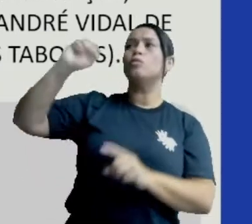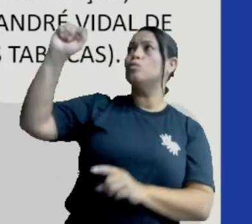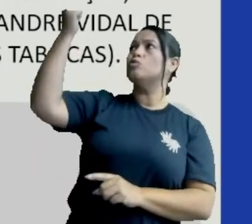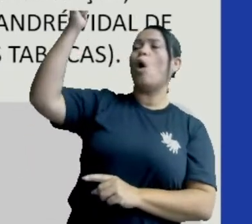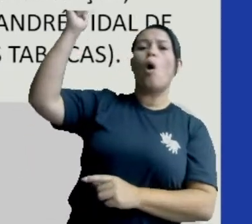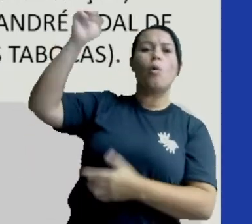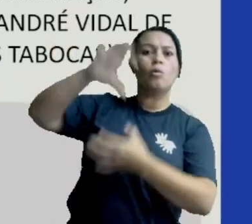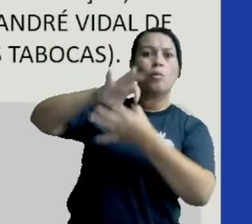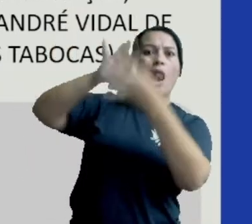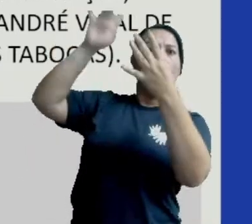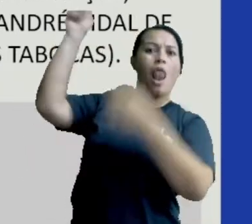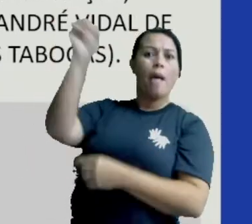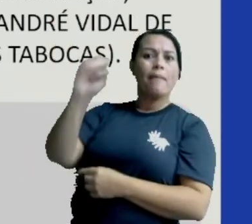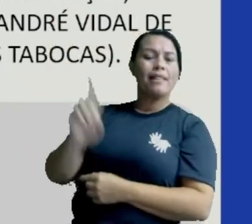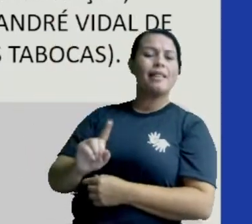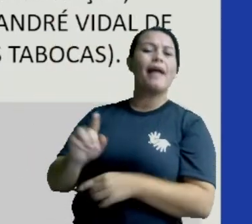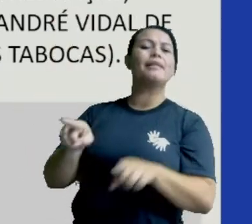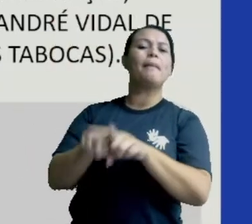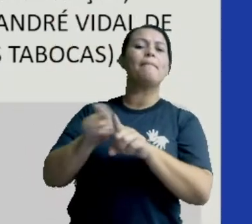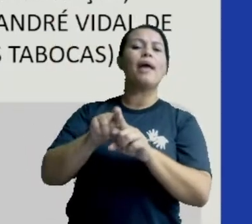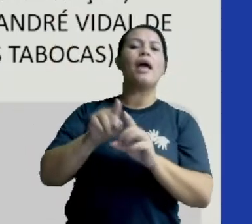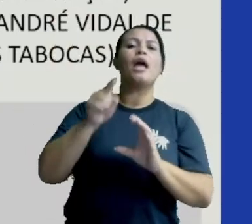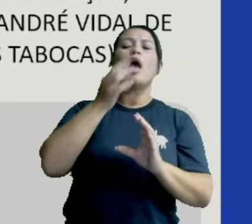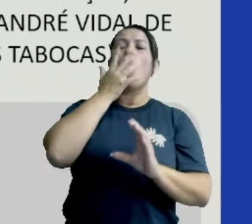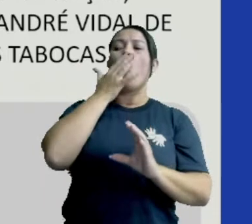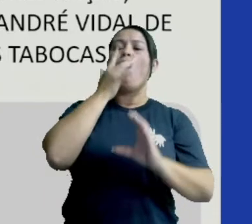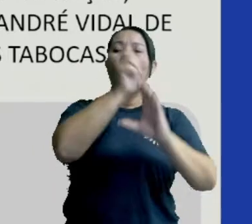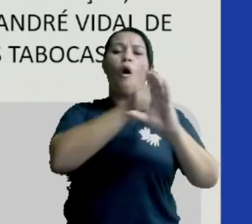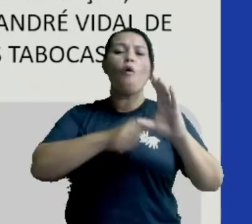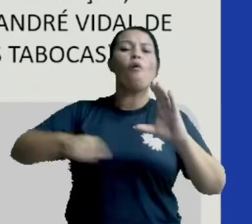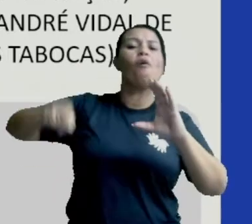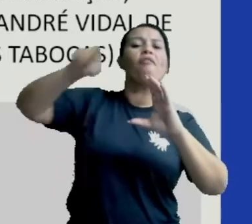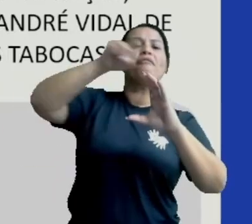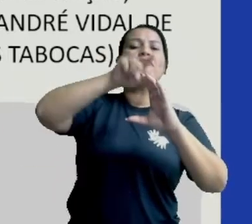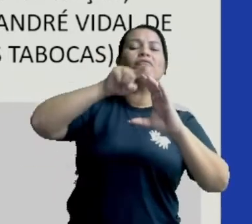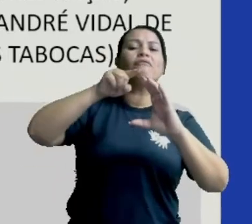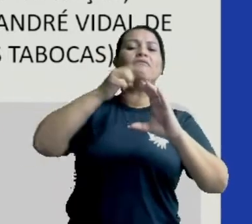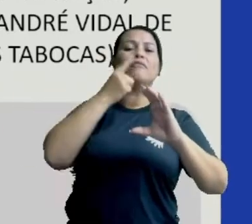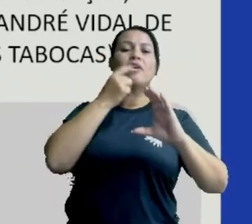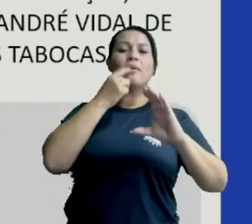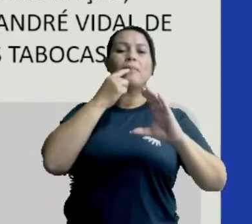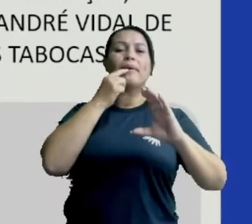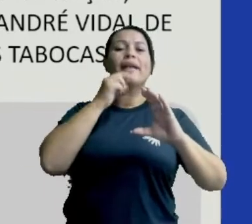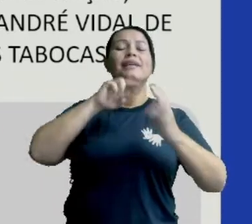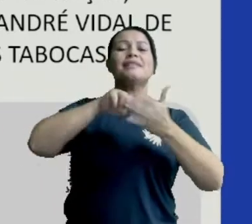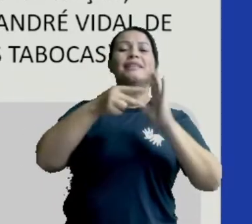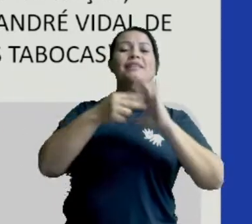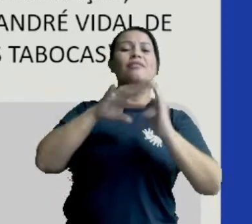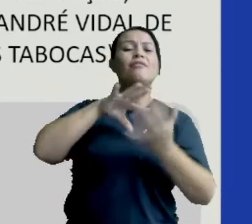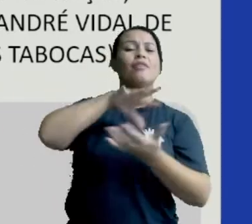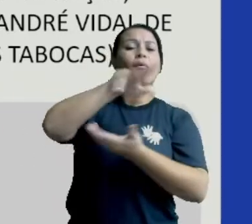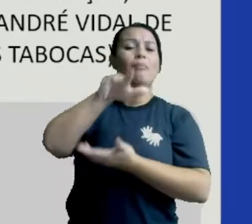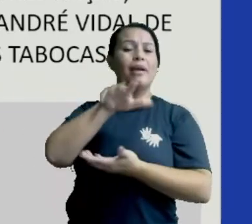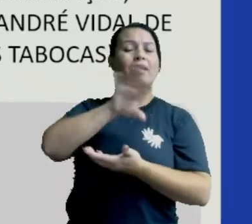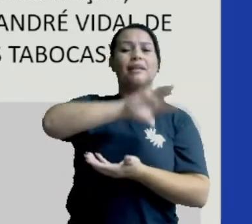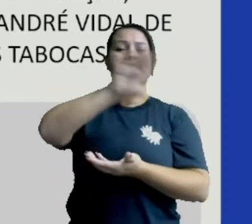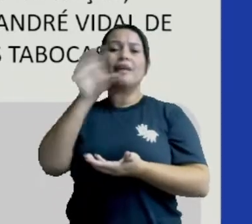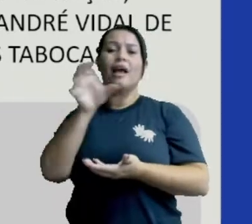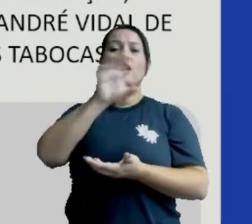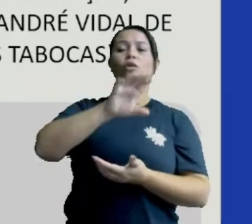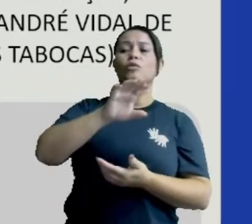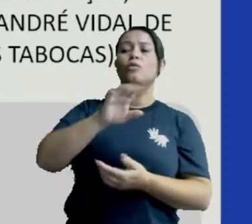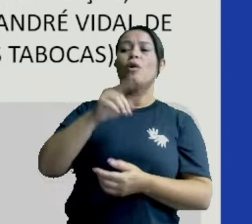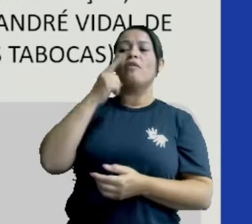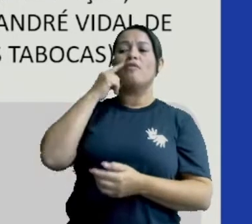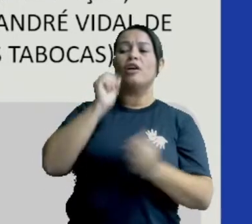raios de liberdade, o círculo vermelho, o meridiano, os louros, as nossas